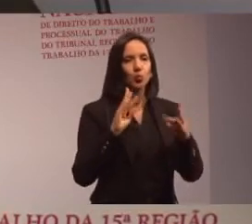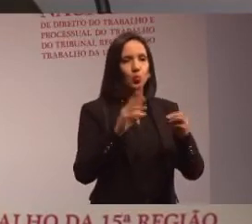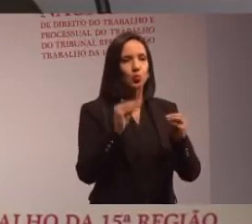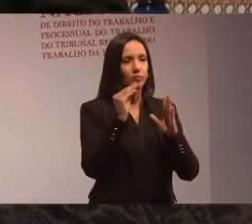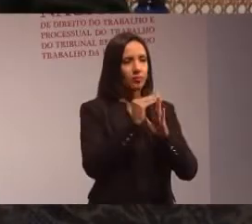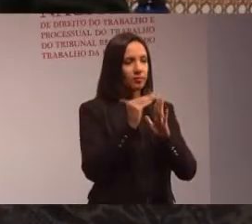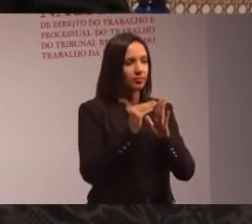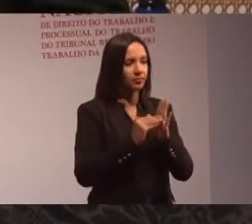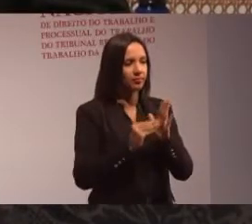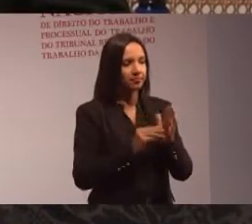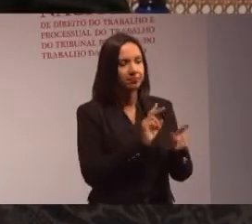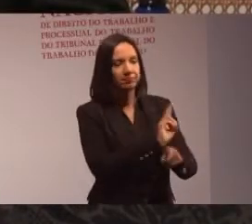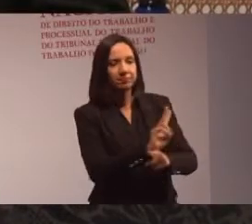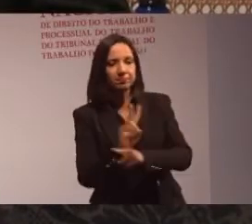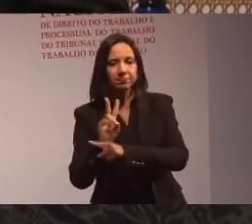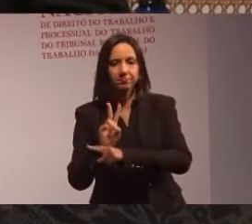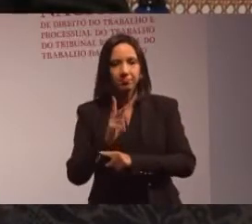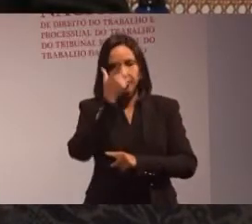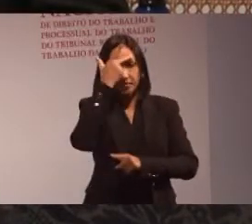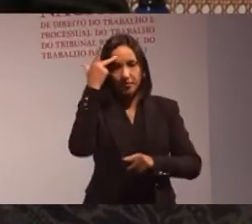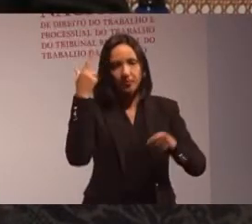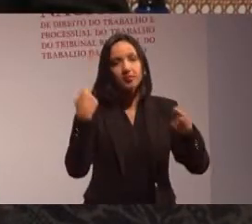proteção que esse indivíduo precisa.